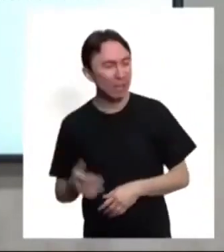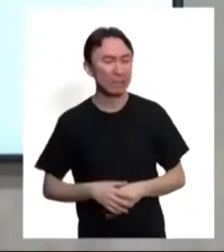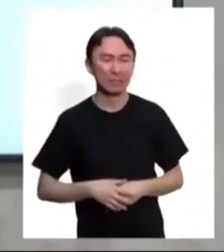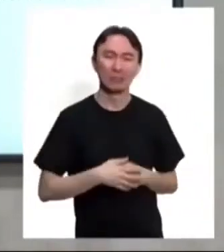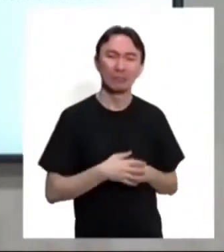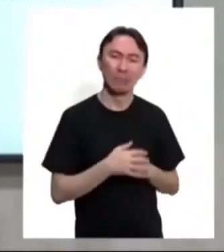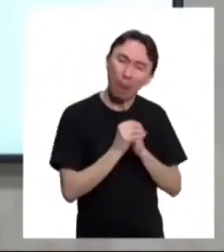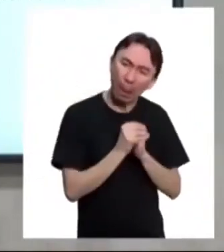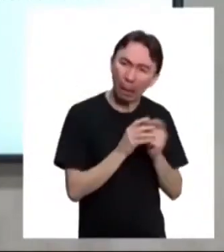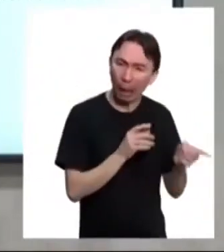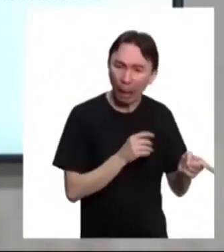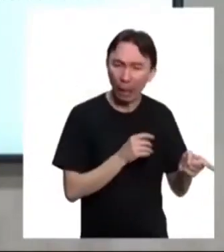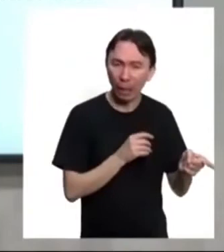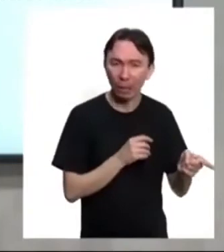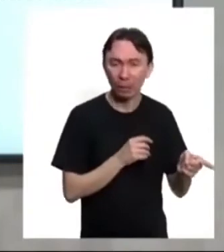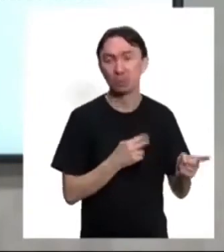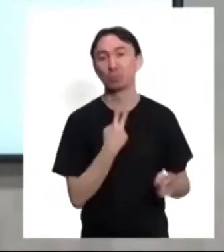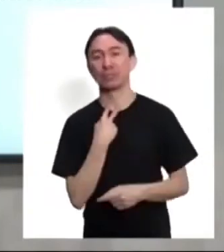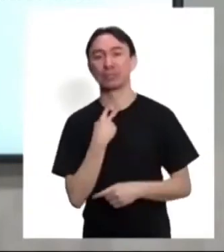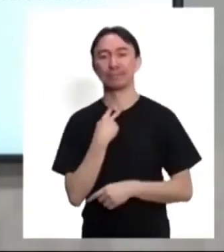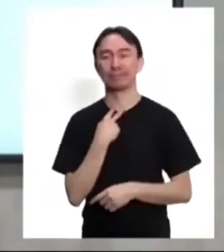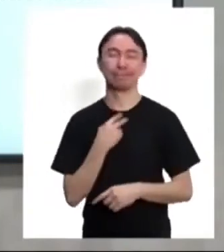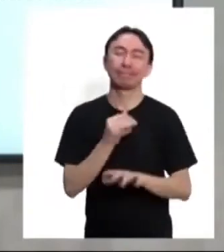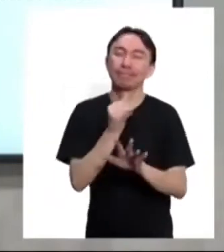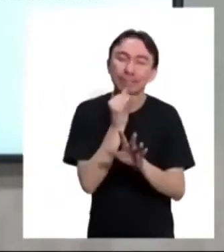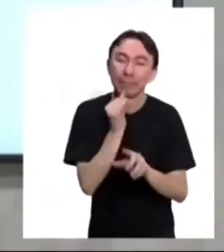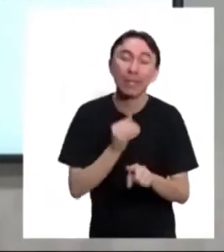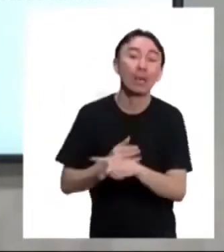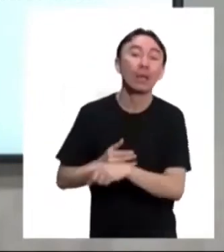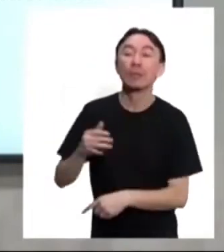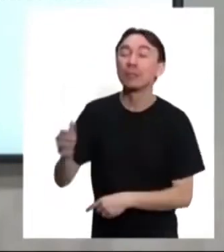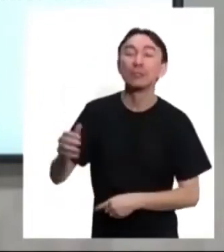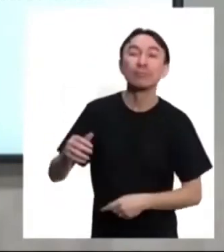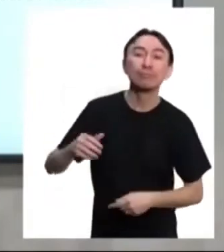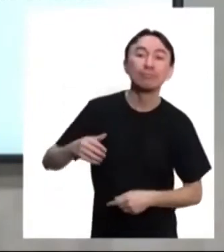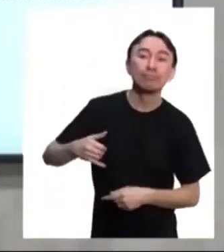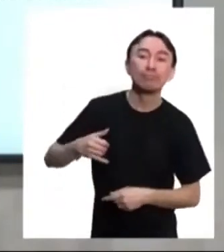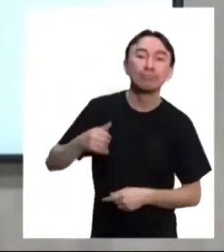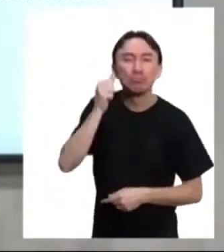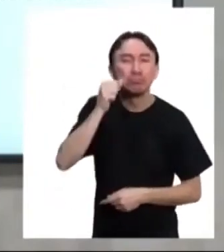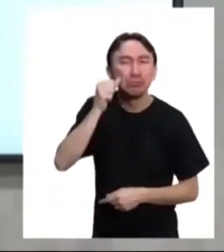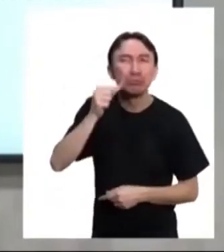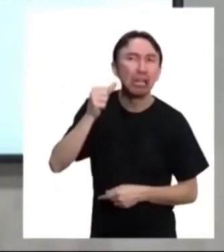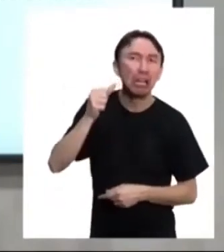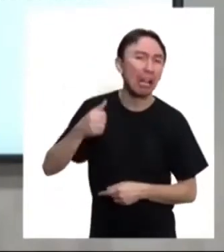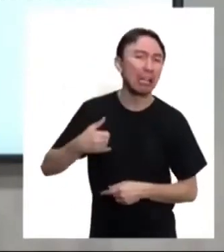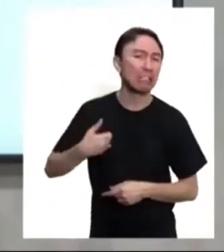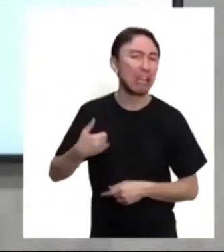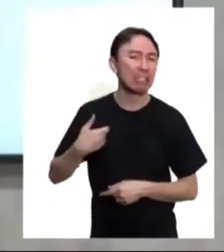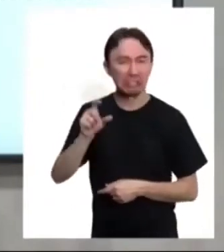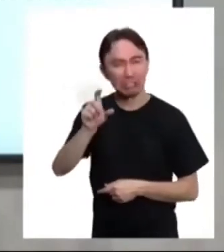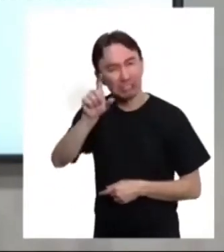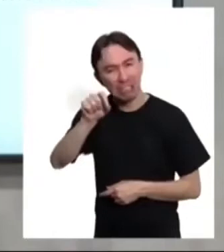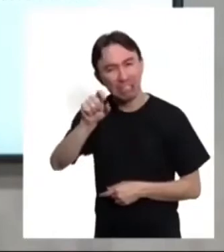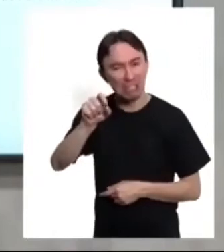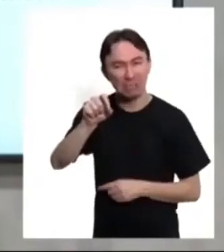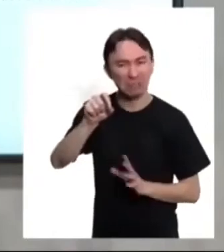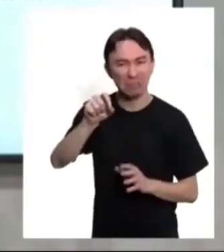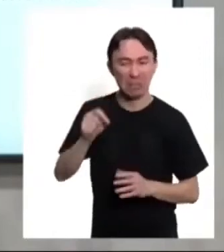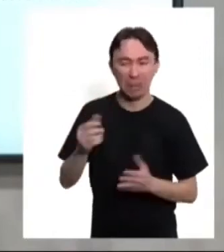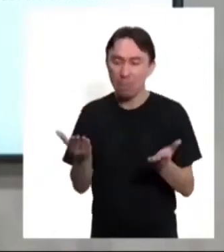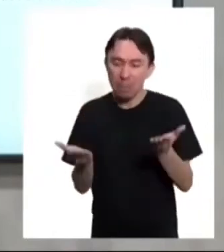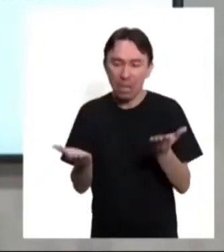menina que tinha aproximadamente 10 anos. Ela pesava o quê? Uns 35 quilos. Vamos colocar 40